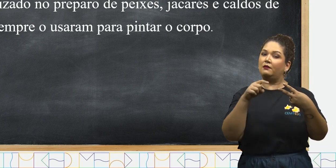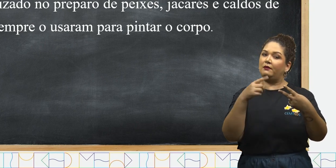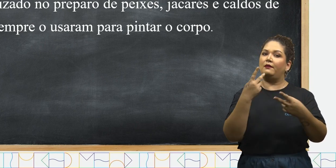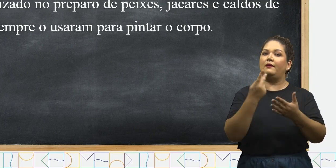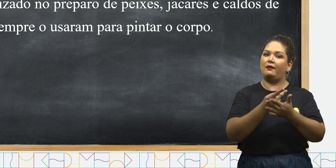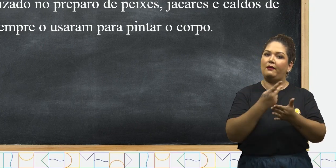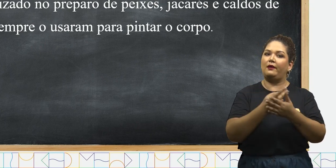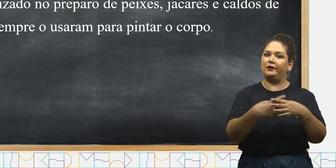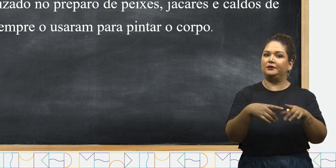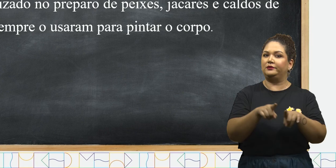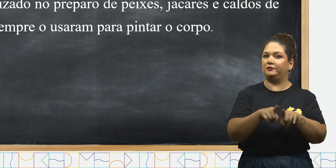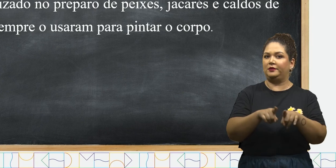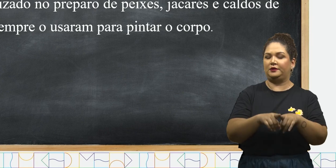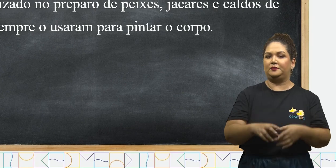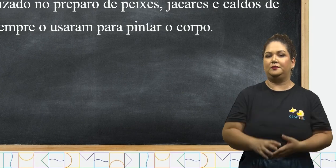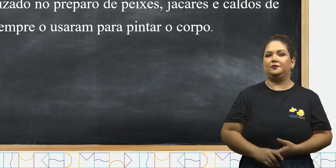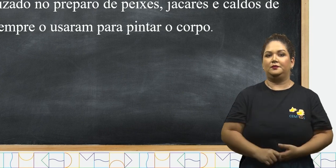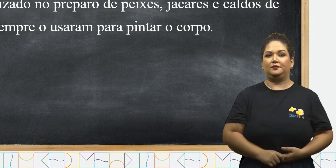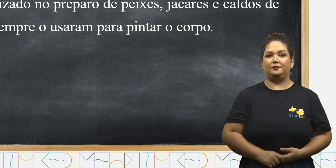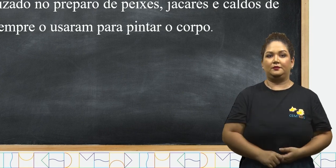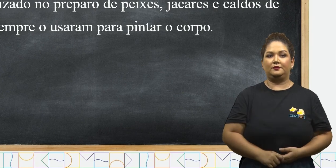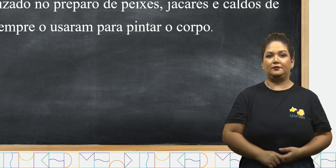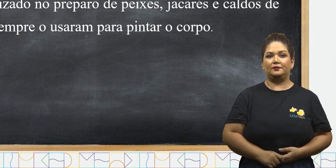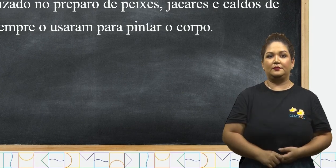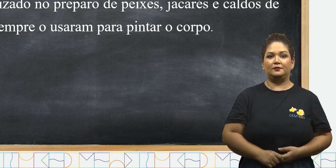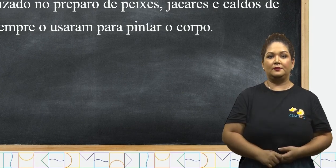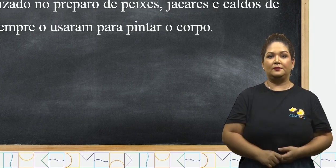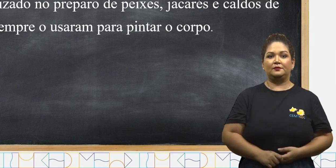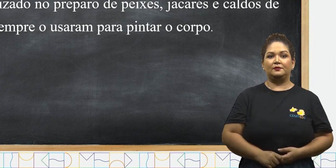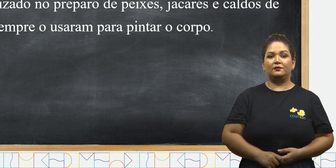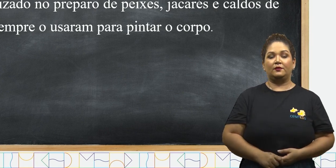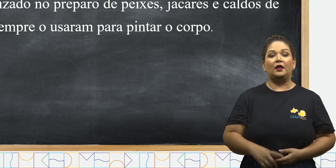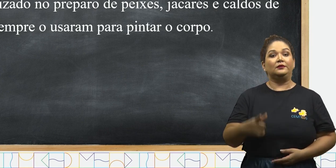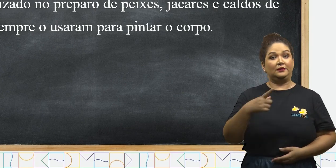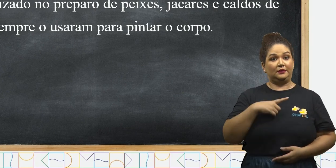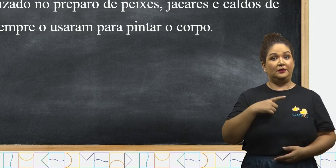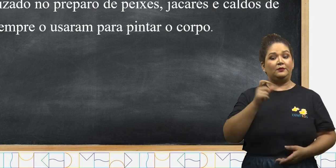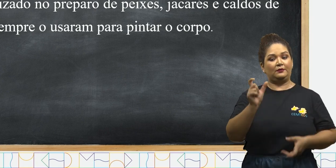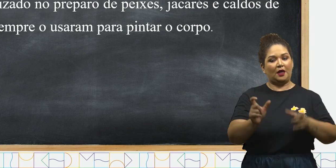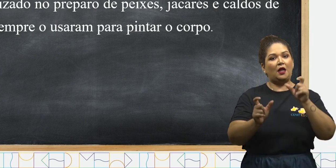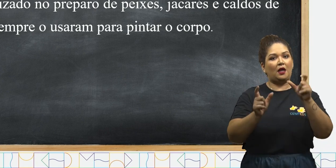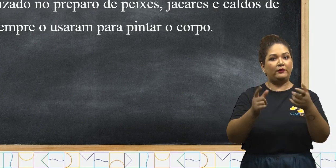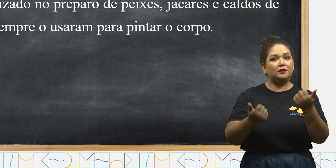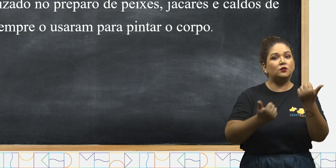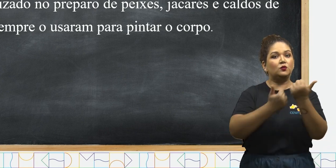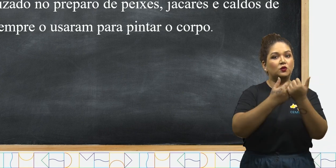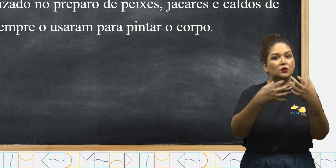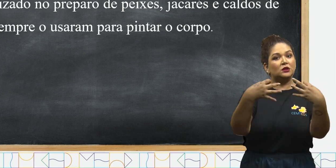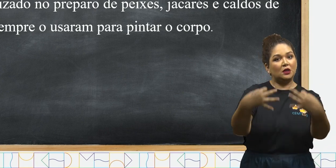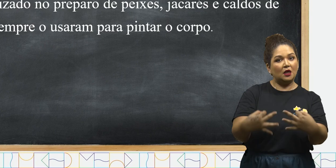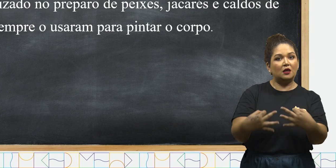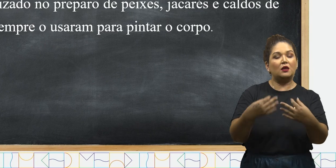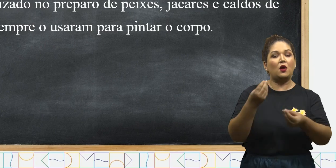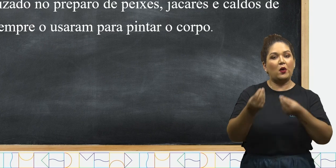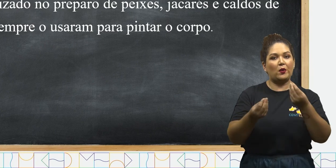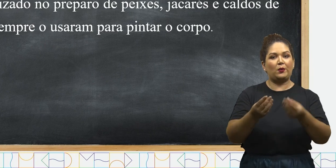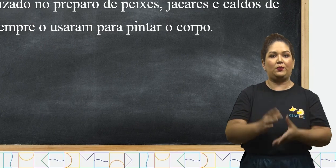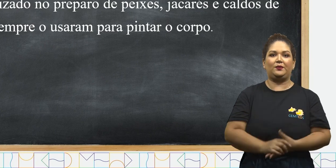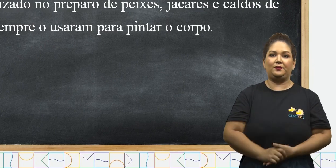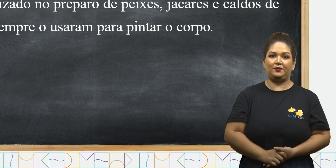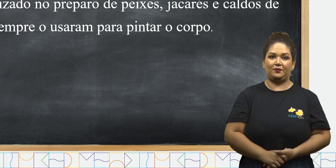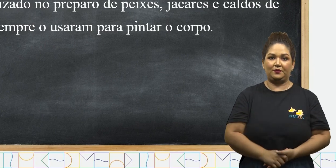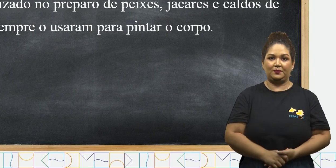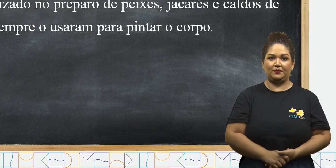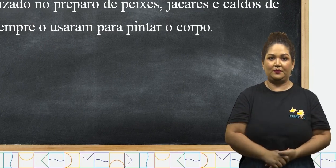aqui errado, não é as. Mas existem outras palavras que podem substituir essas duas